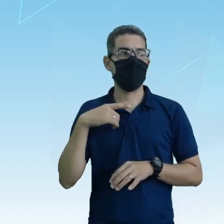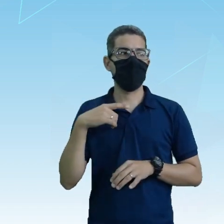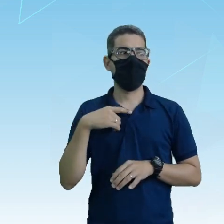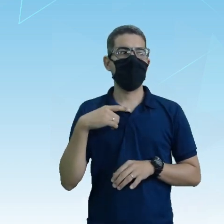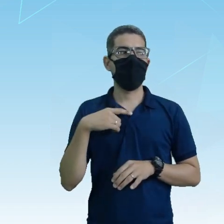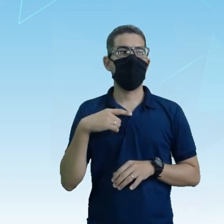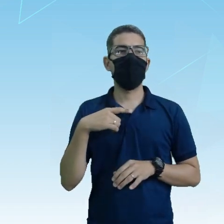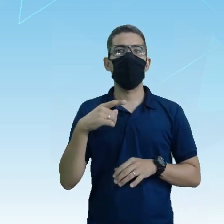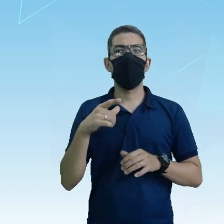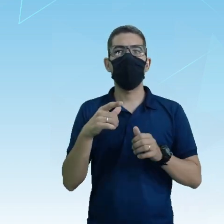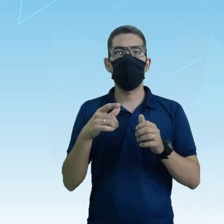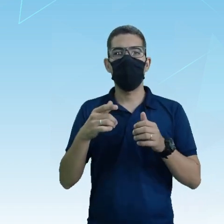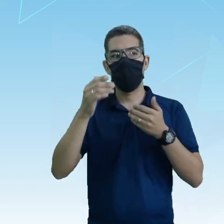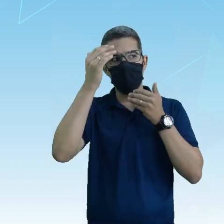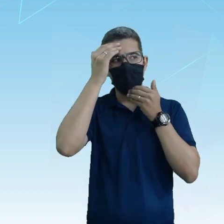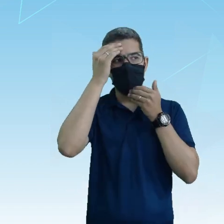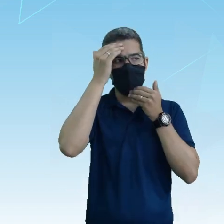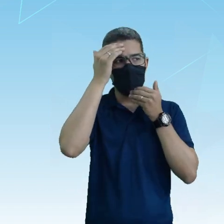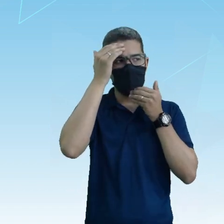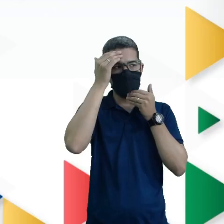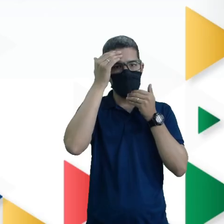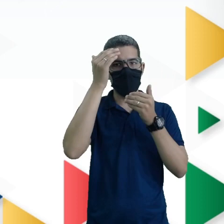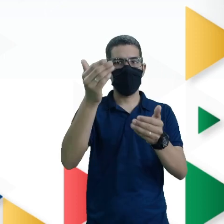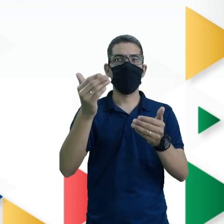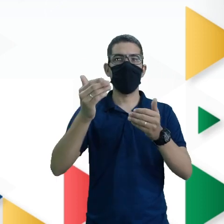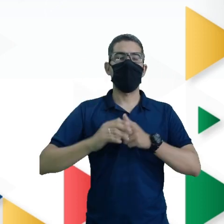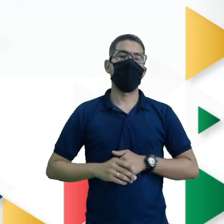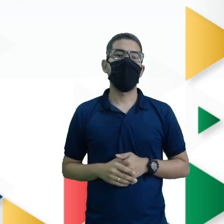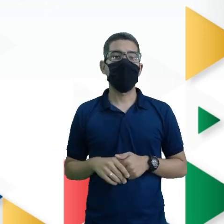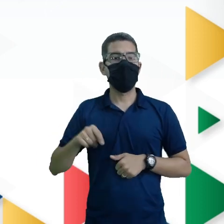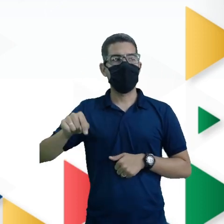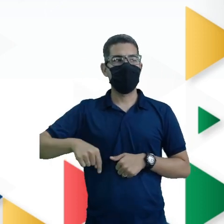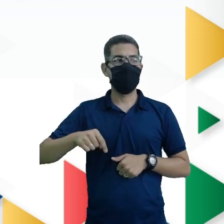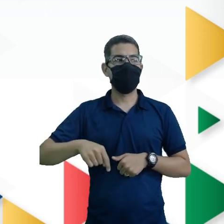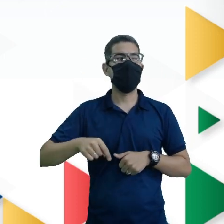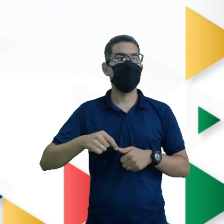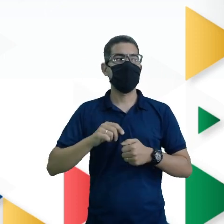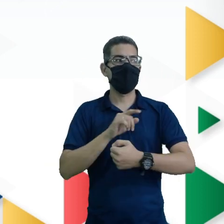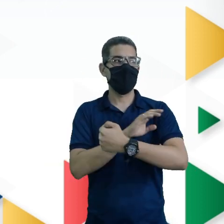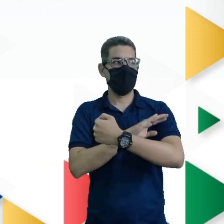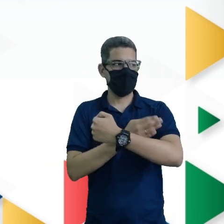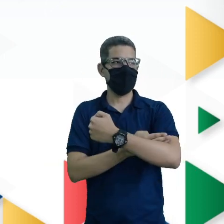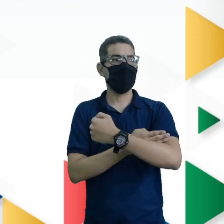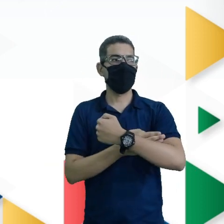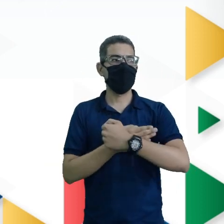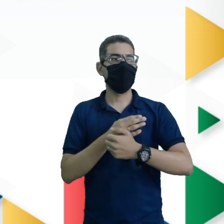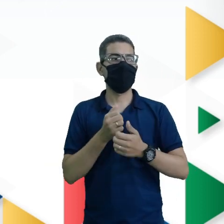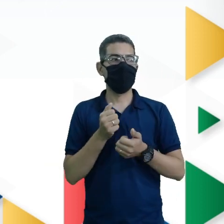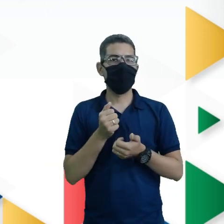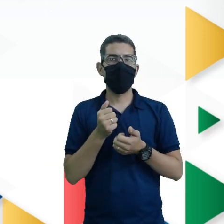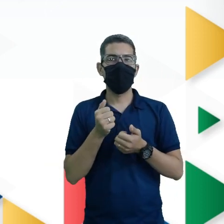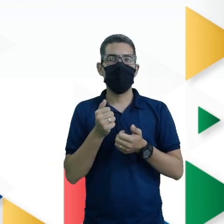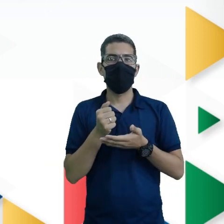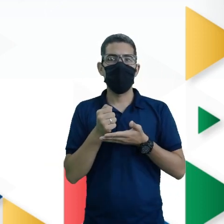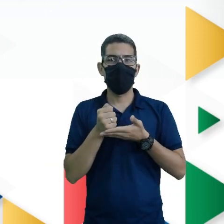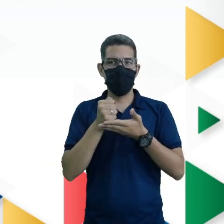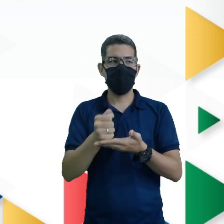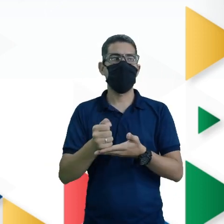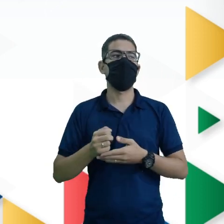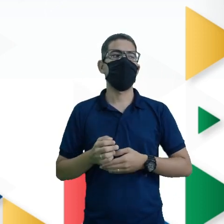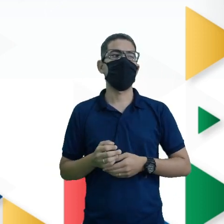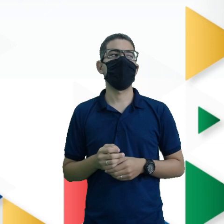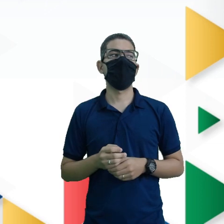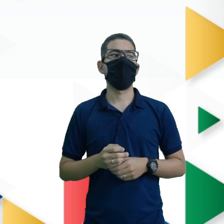como deixar de fora, brigadão pela força e pelo apoio, tá bom? E aí, não esquece que a gente vai